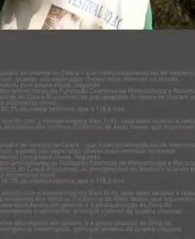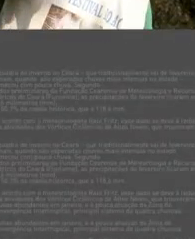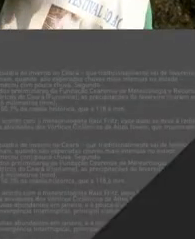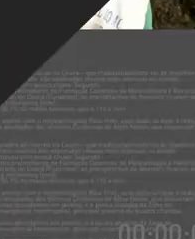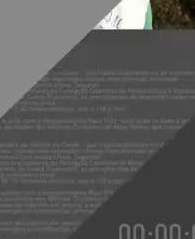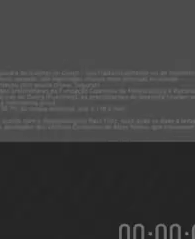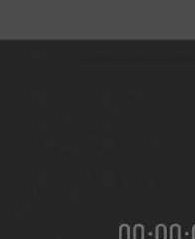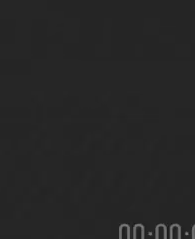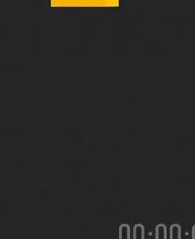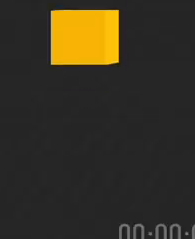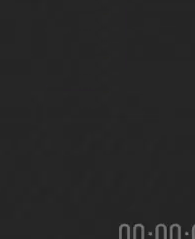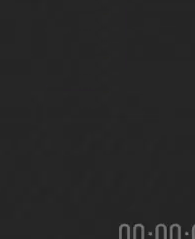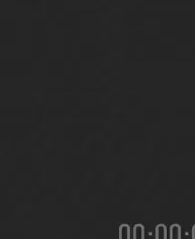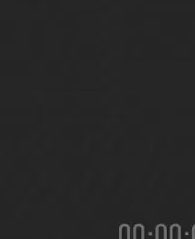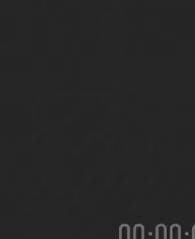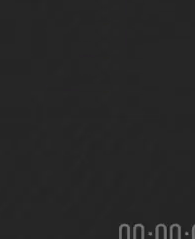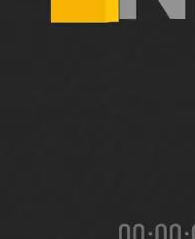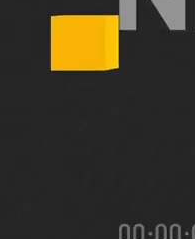ae